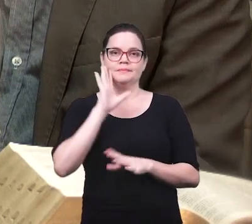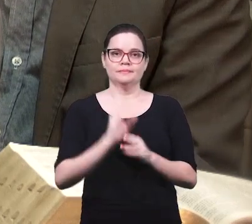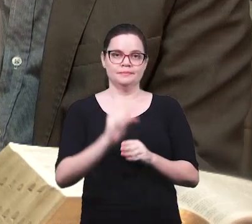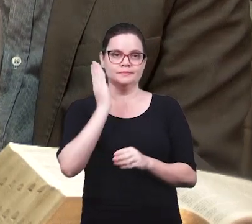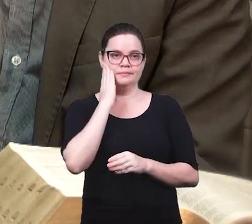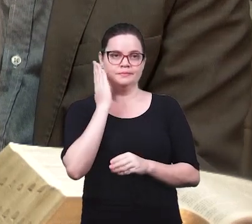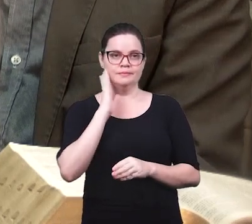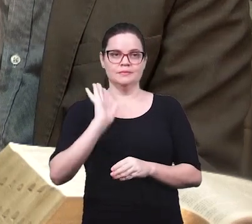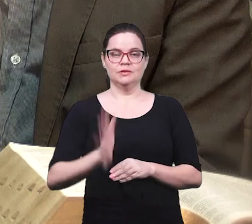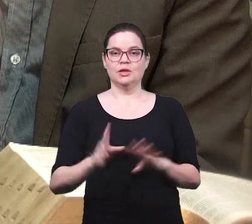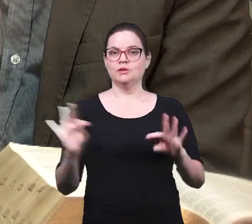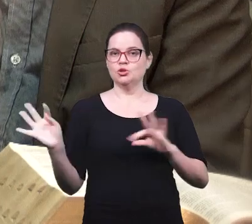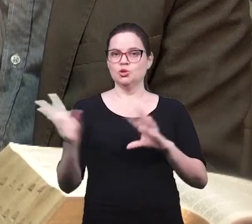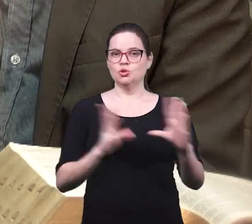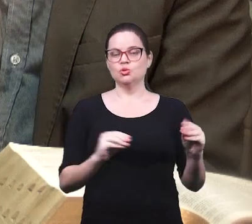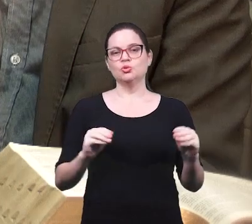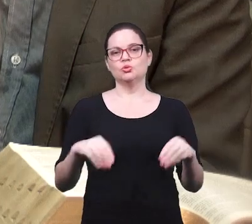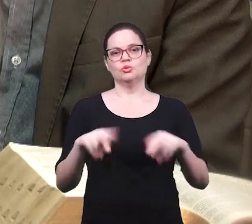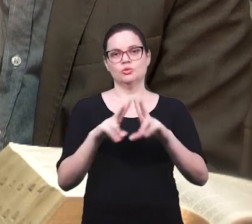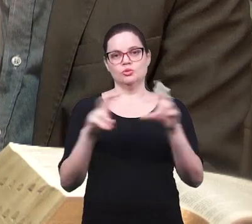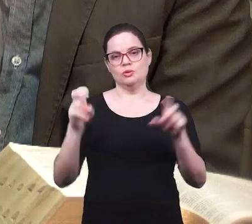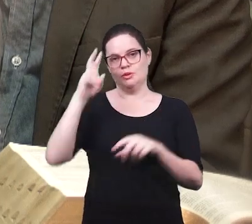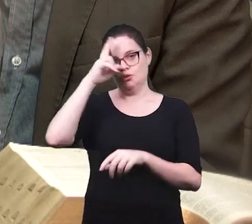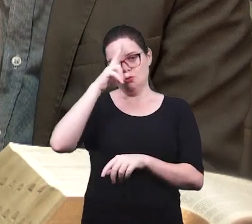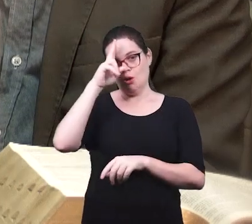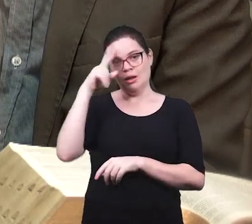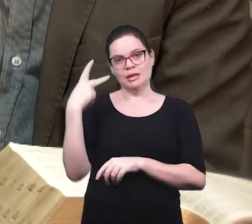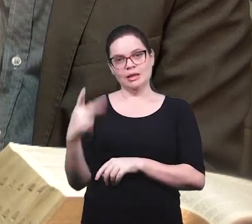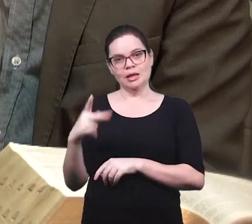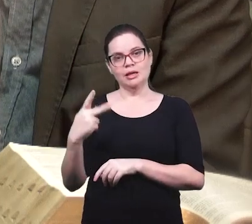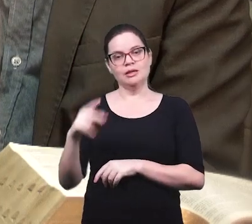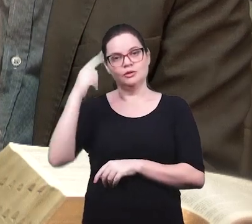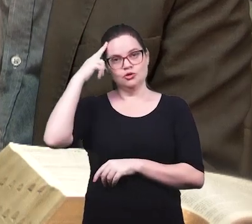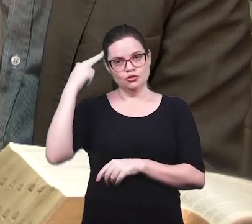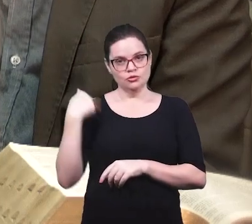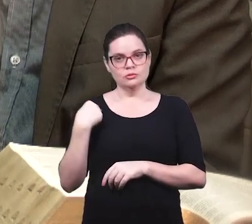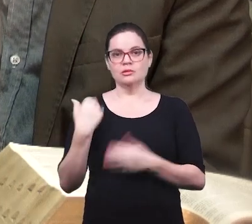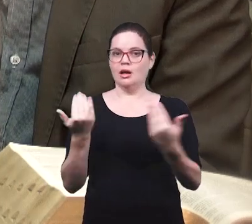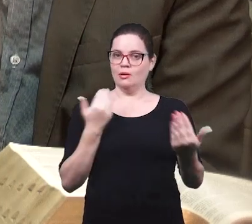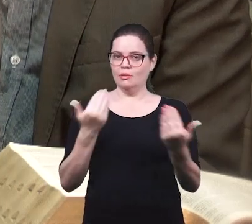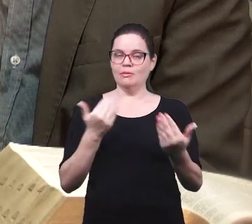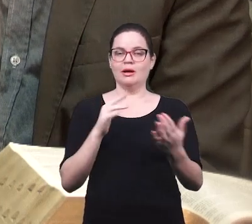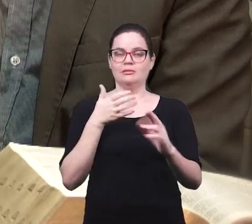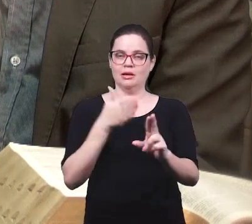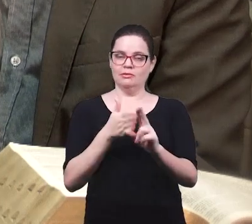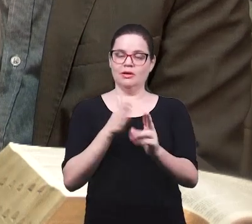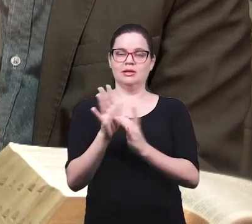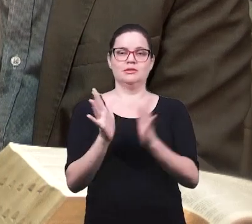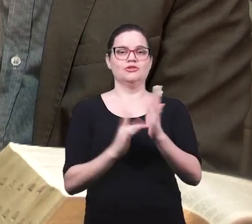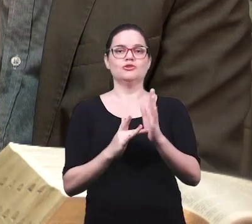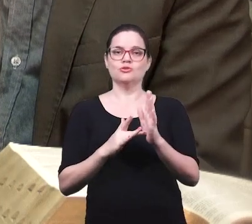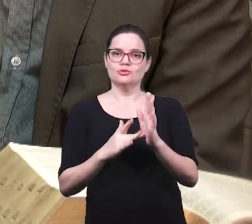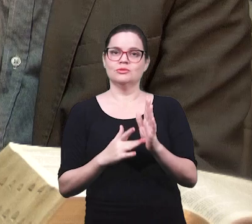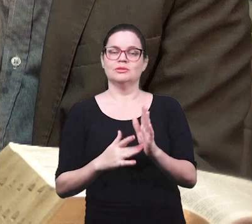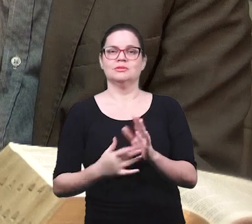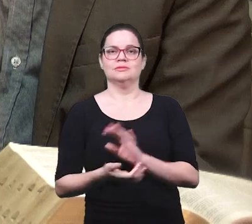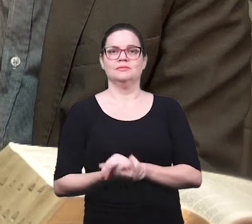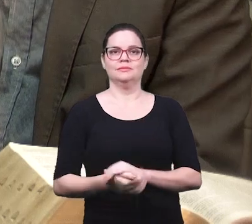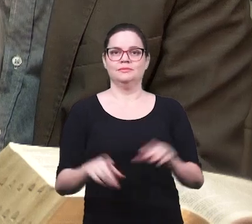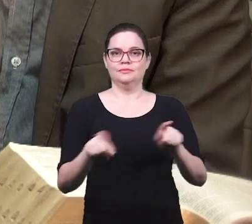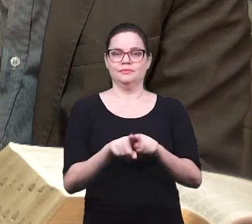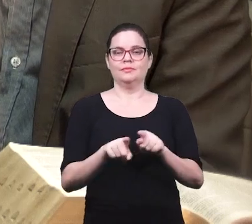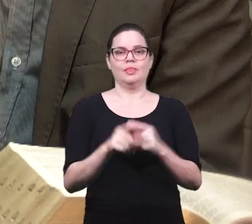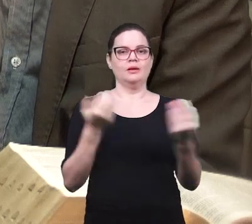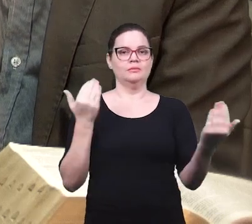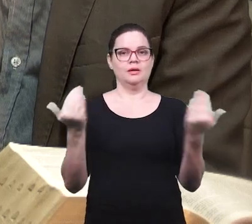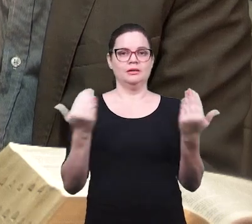seus. Né? E como nós falamos, né, tudo que está em torno de José aponta profeticamente para o Senhor Jesus. E